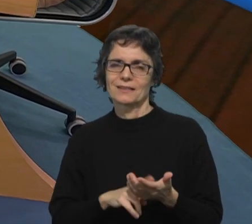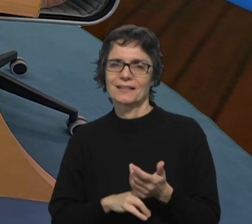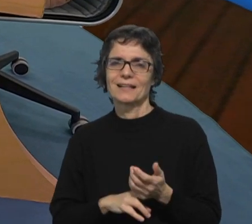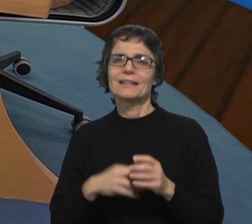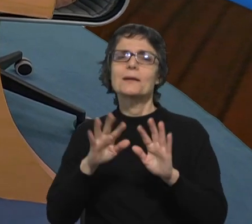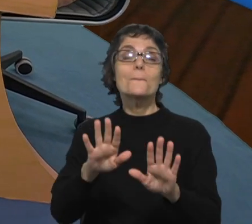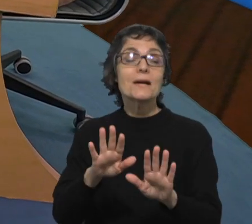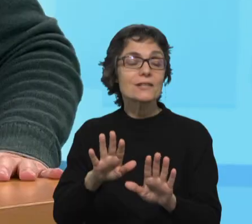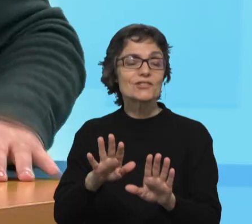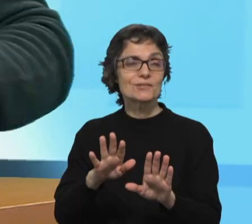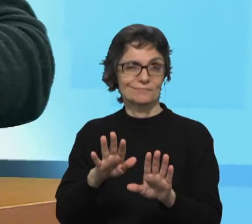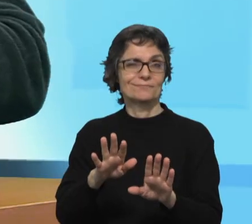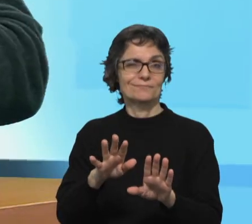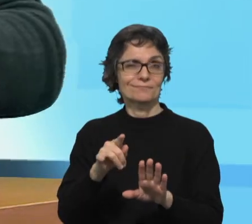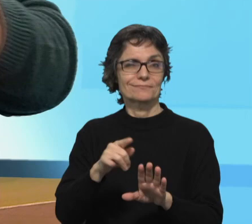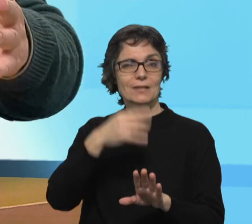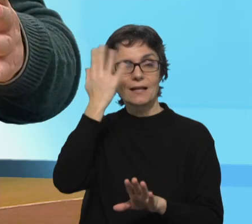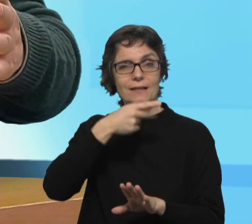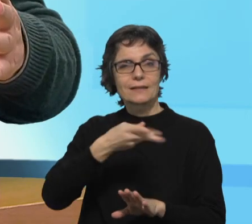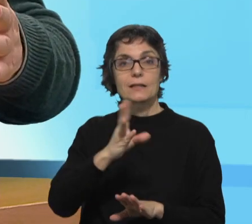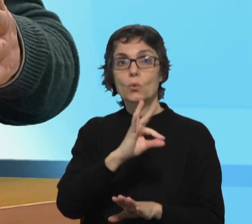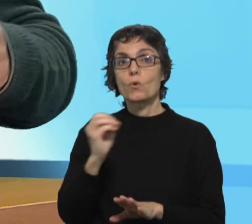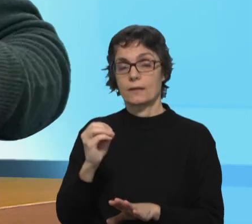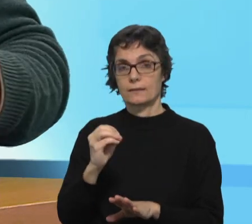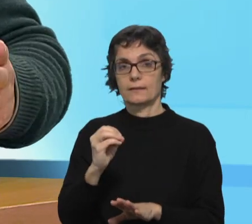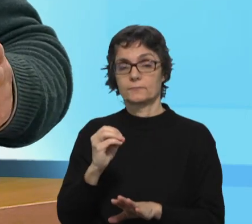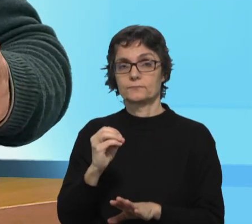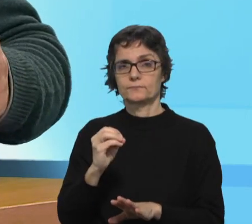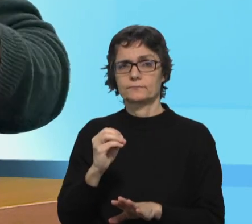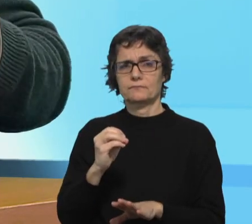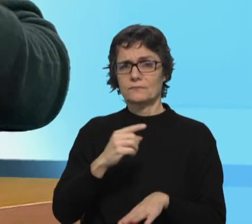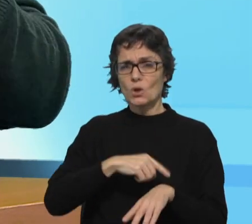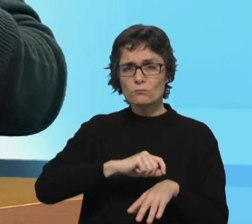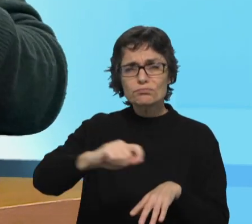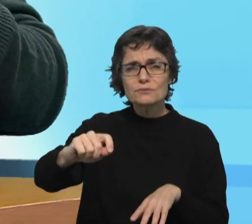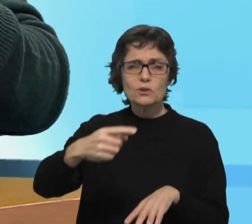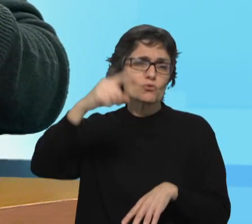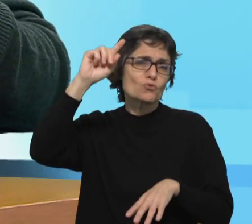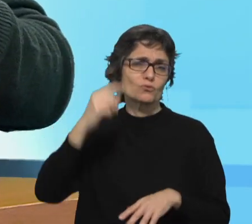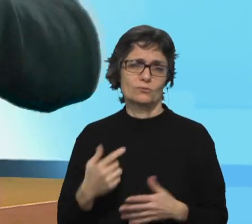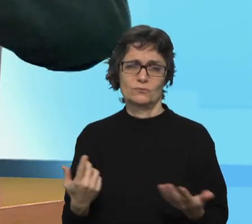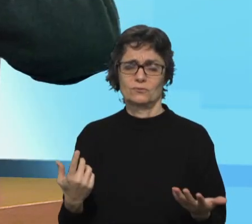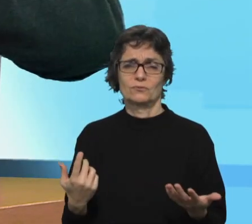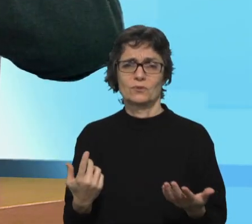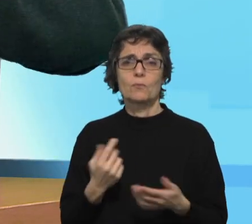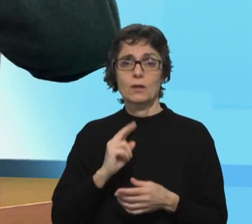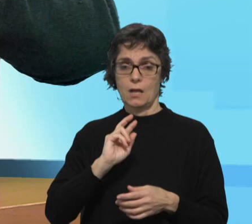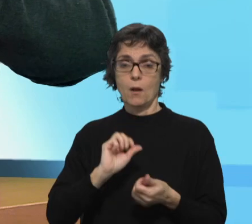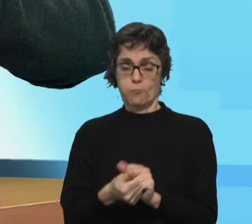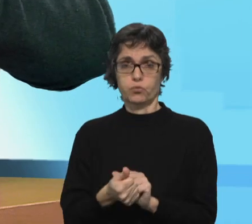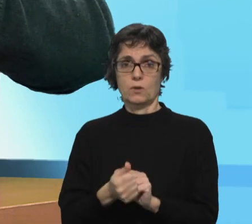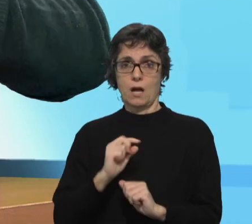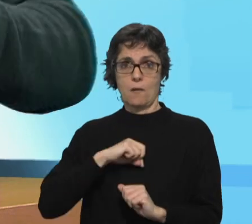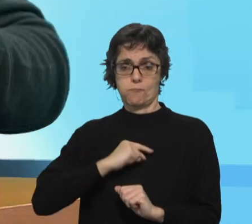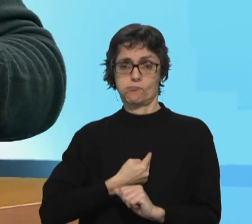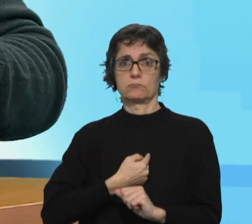dizer assim, 40 dias é um tempo demasiado longo. Nem é, porque a conversão, o mudar, o conquistar a